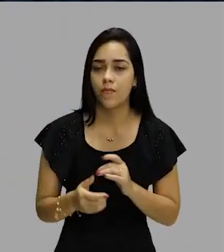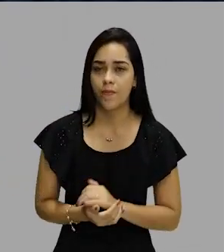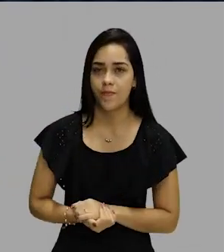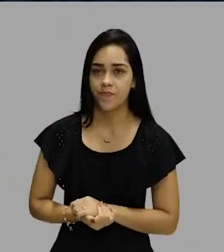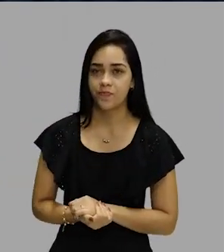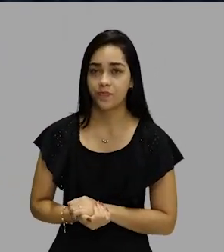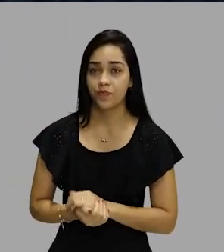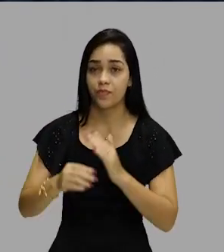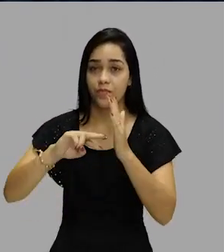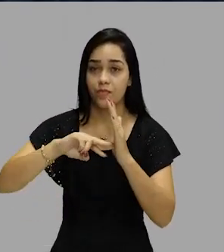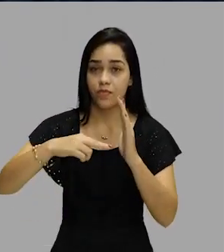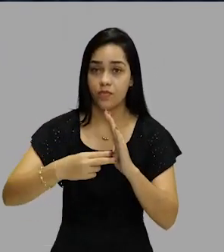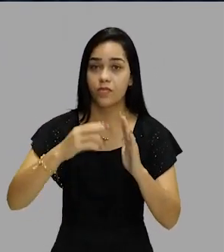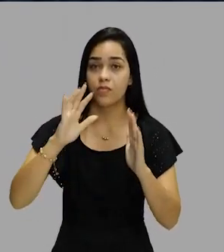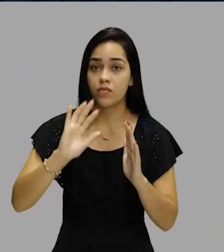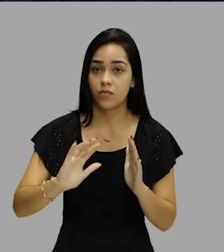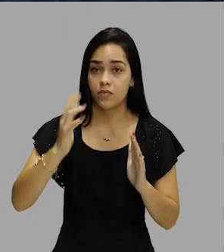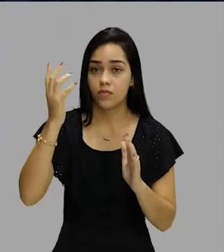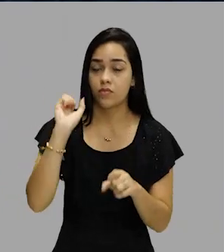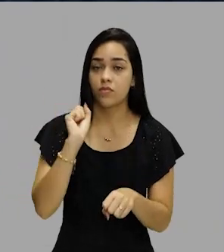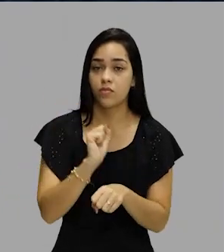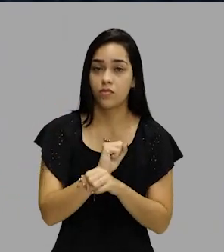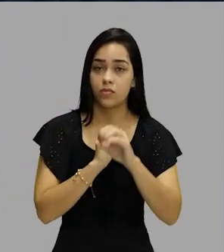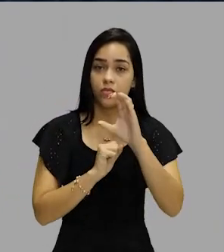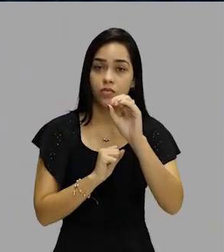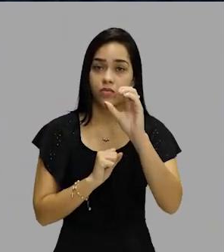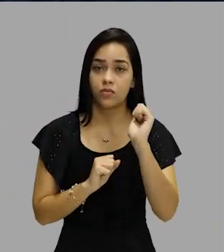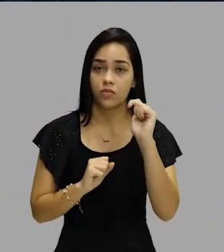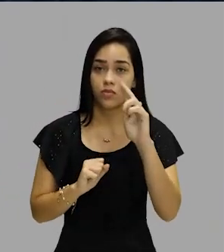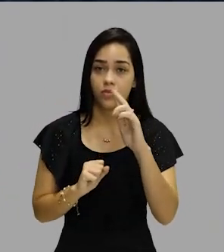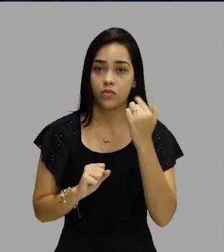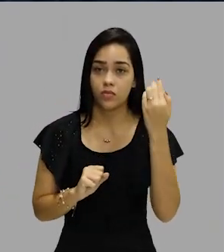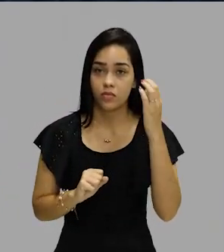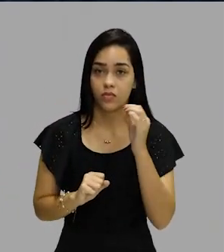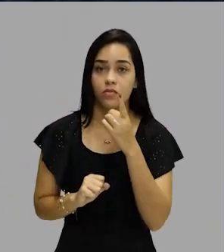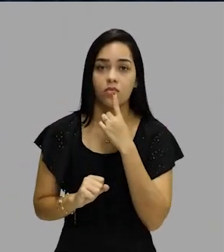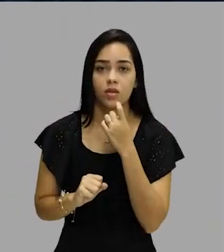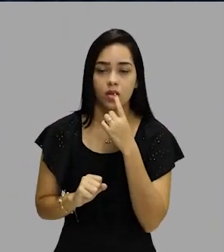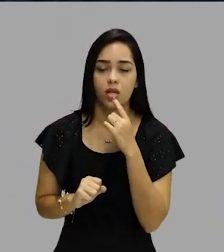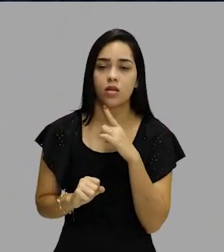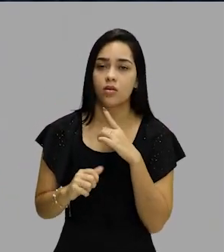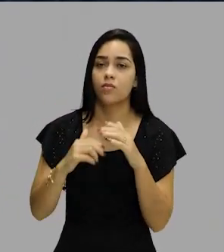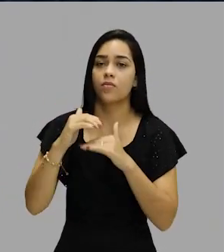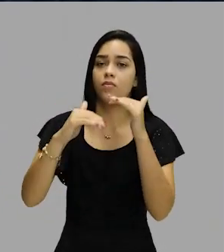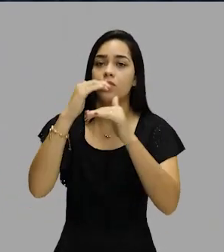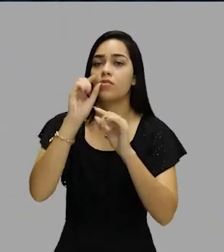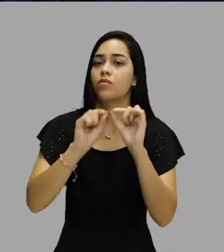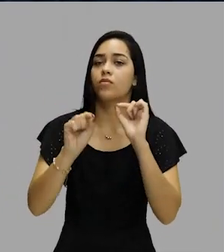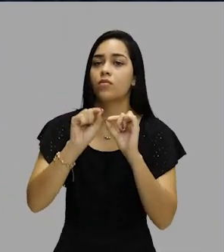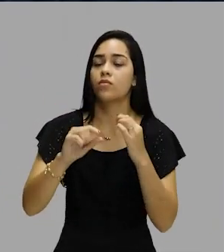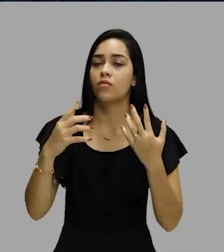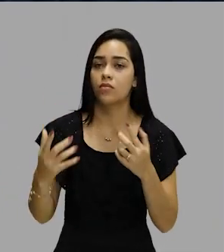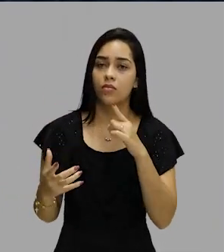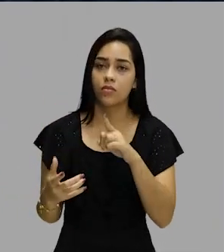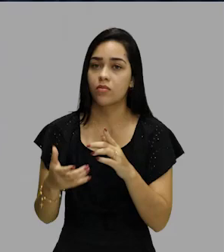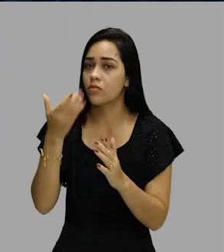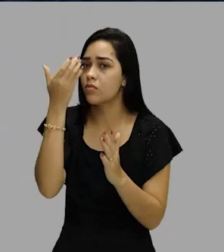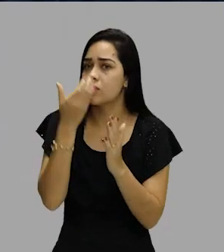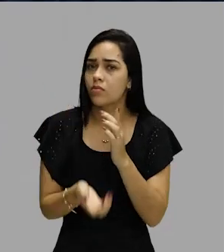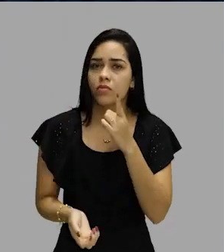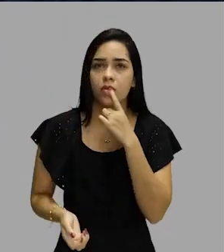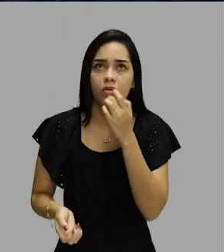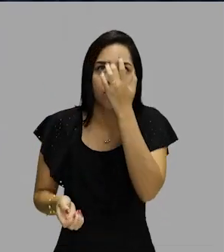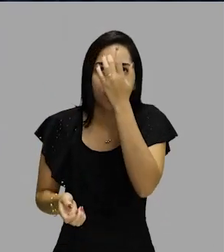Então, quer dizer que aconteceu um processo de coagulação sanguínea. O sangue ele tem um processo para que você não perca